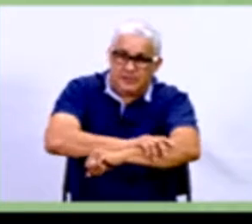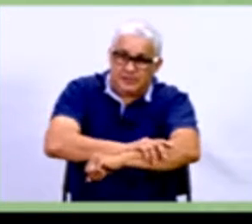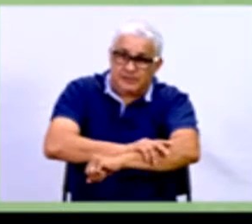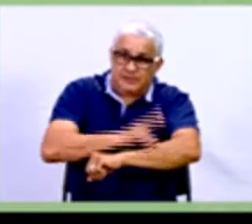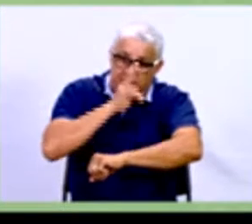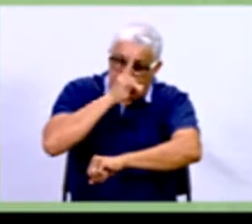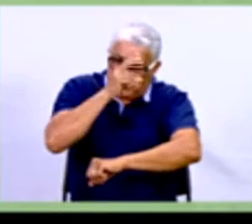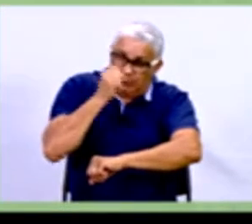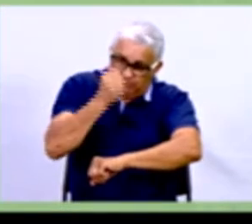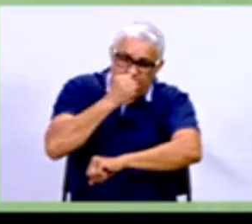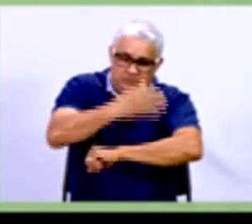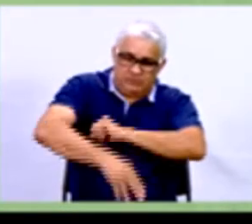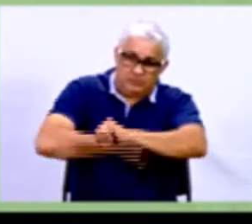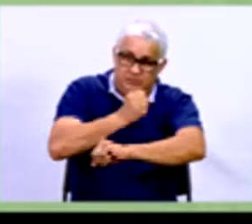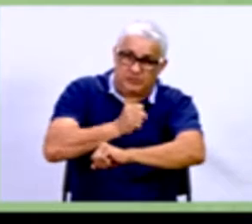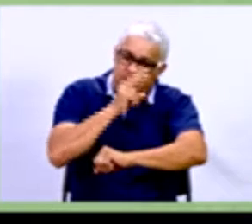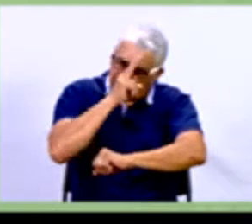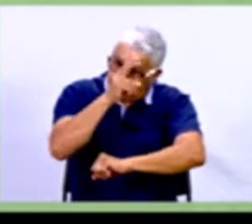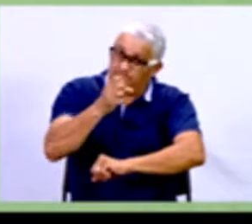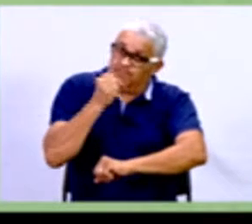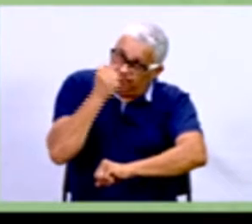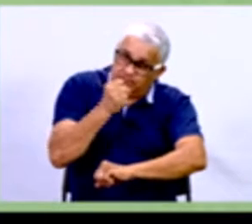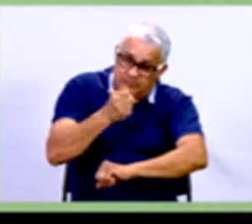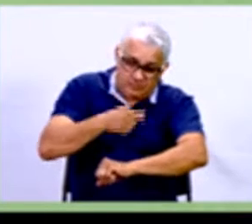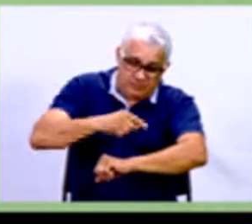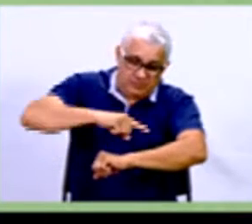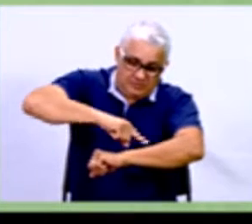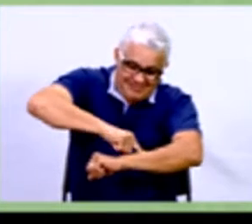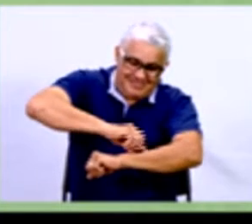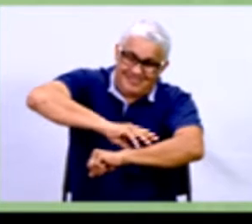firme. Aperte fortemente com o dedo